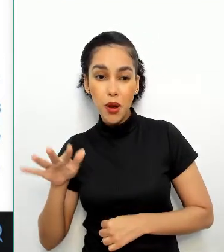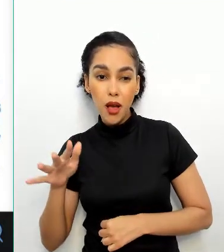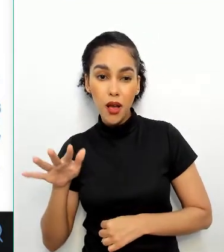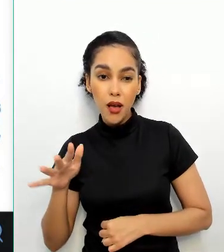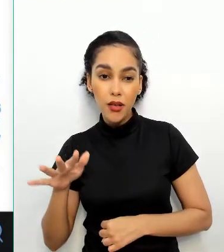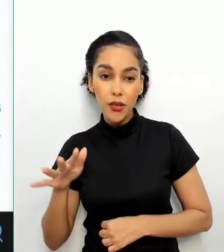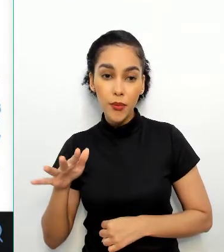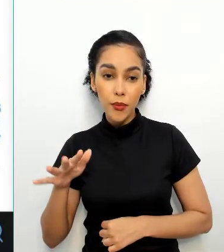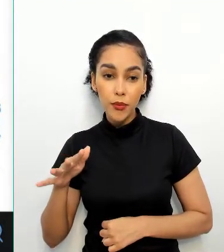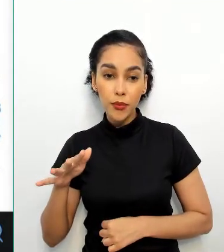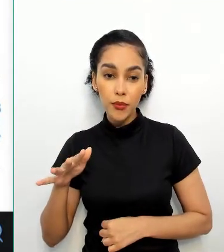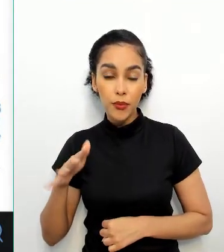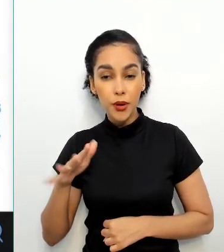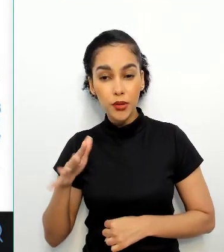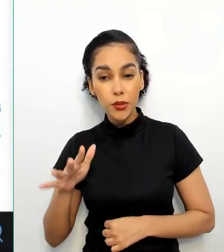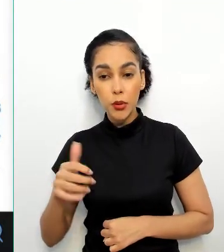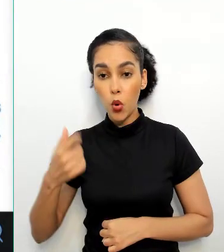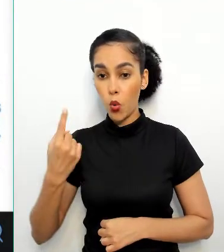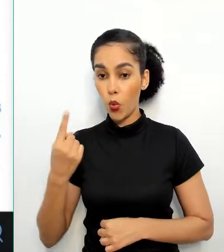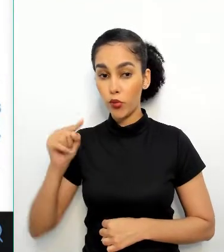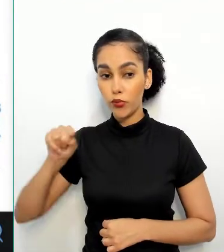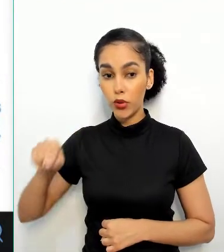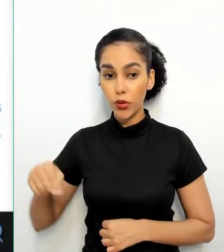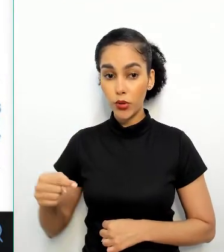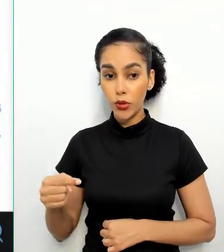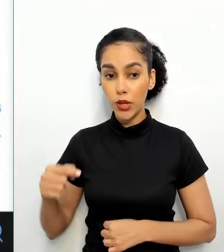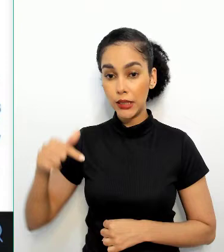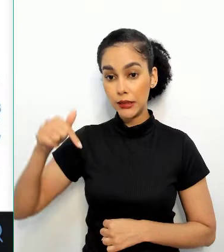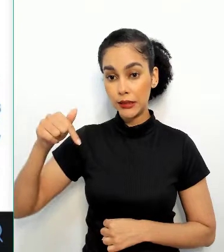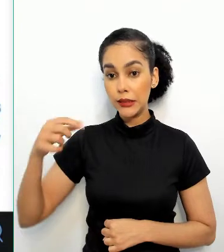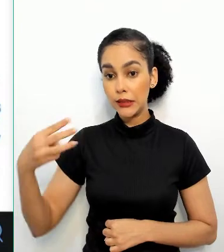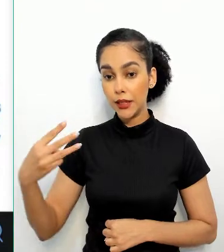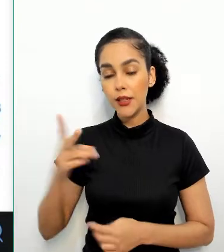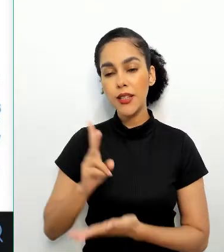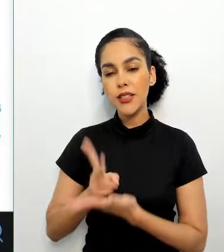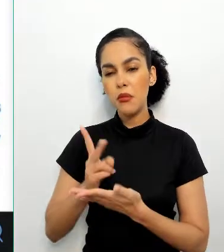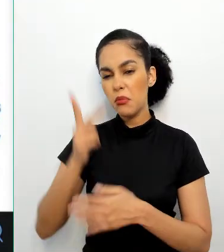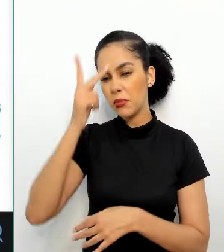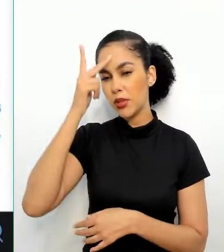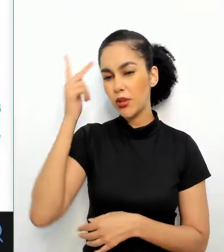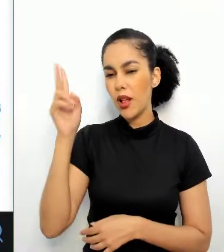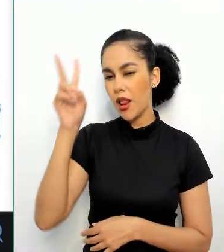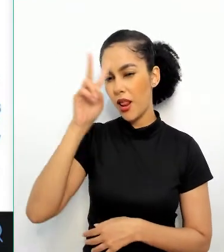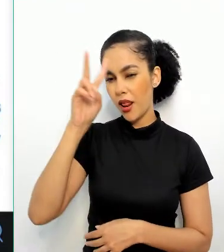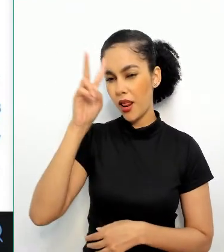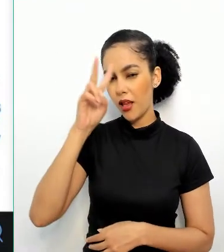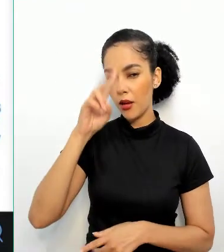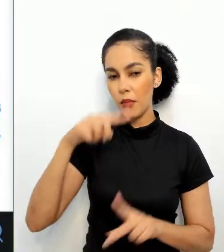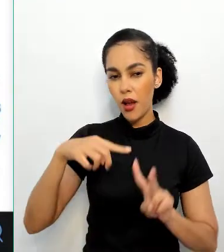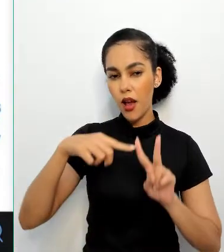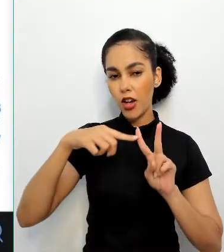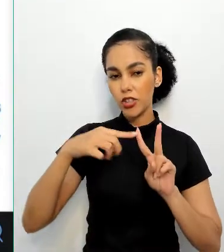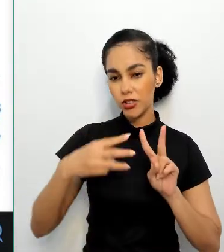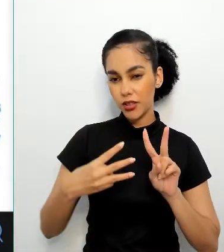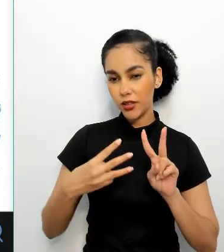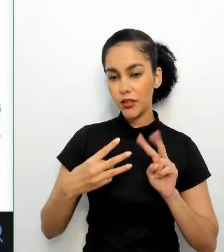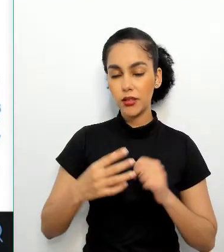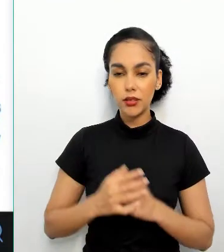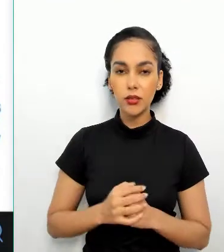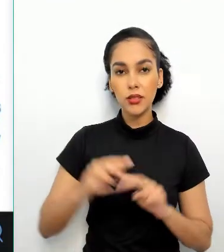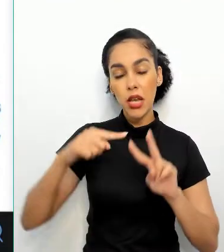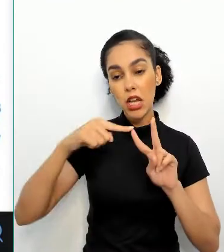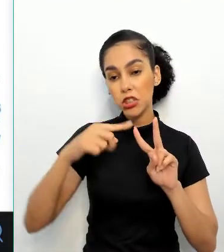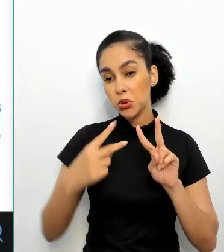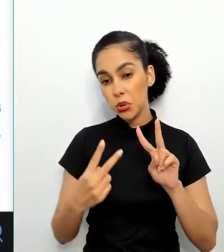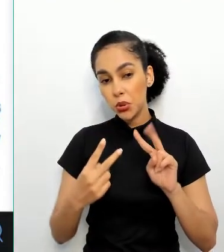aproximadamente 1,73. Essa é uma raiz que a gente costuma lembrar. Raiz de 3, raiz de 2,